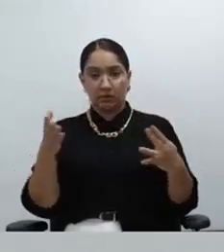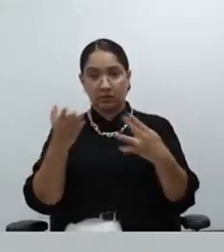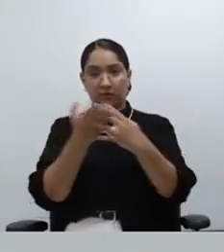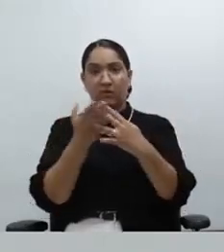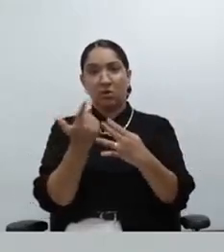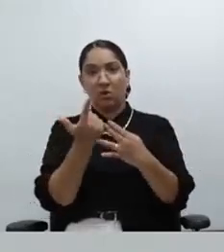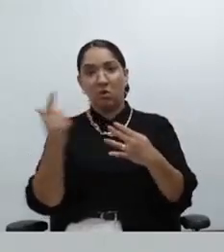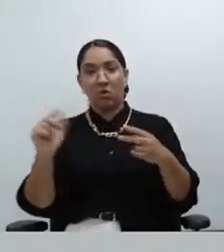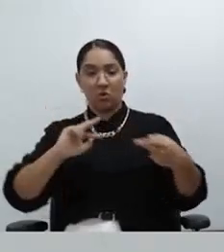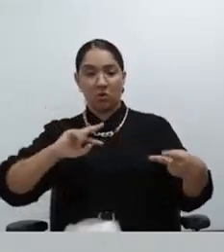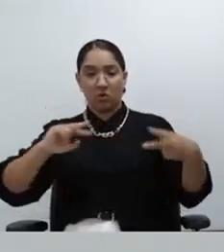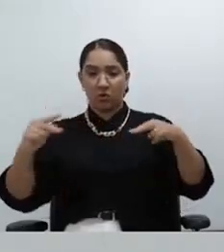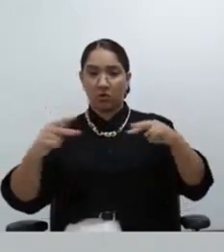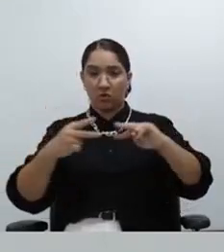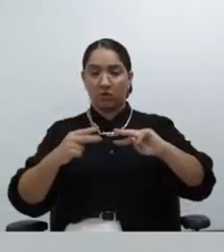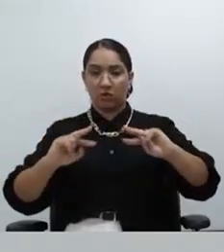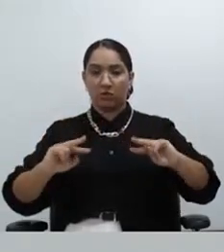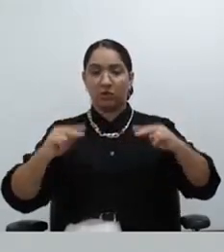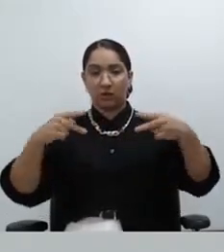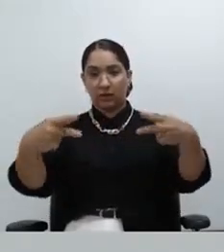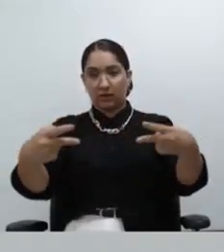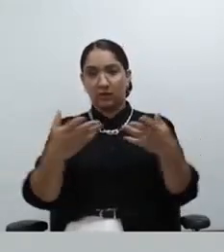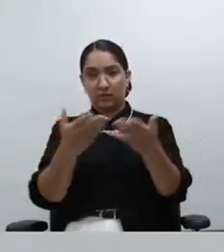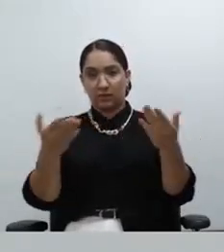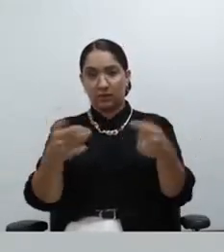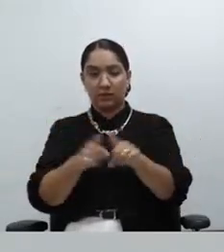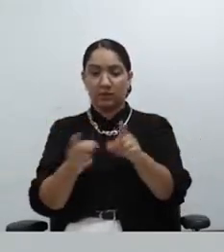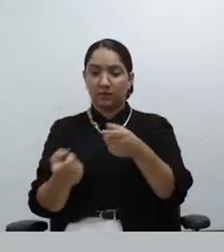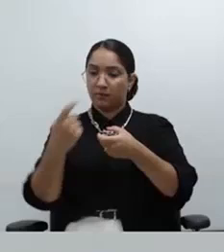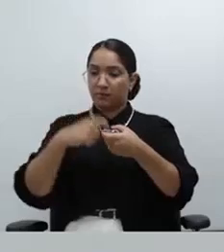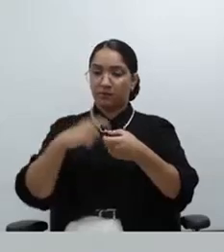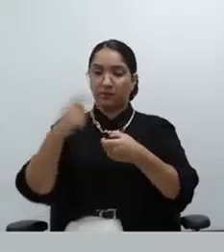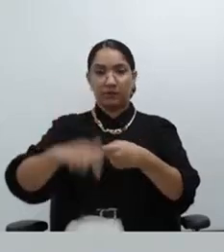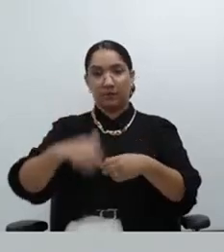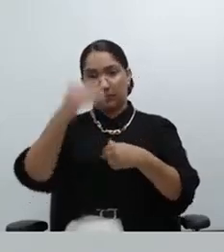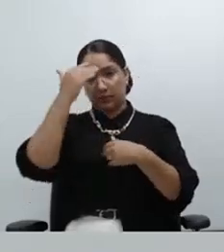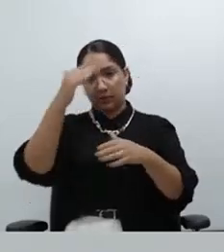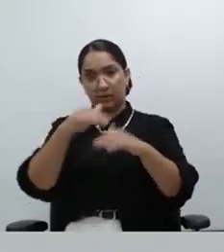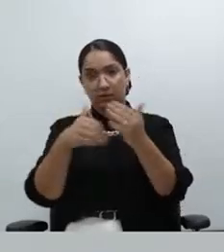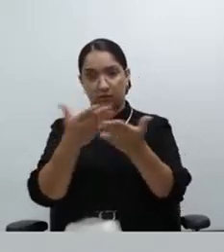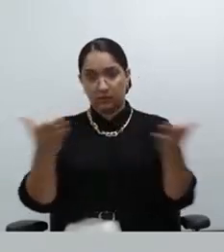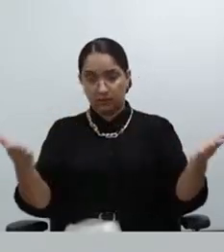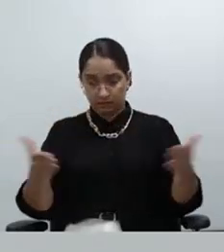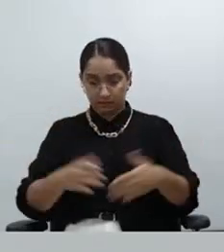de outro link à carreira, porque nós estamos com o link aberto. Nós voltamos na sequência. Muito obrigado.